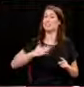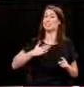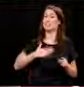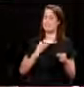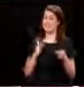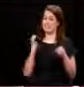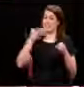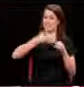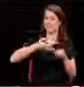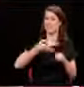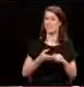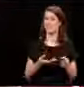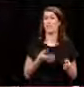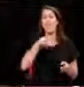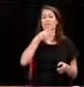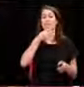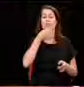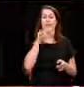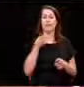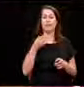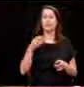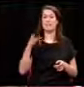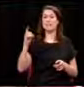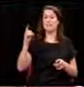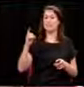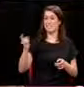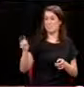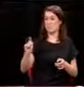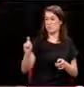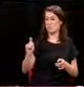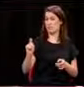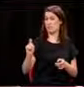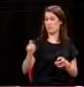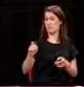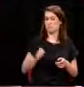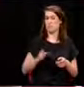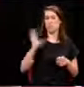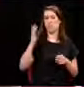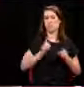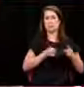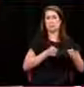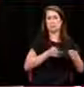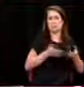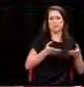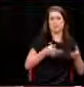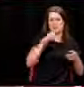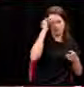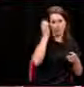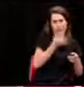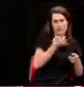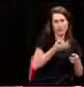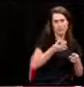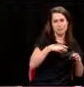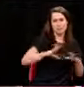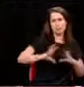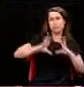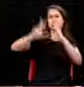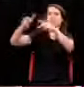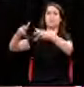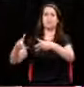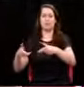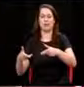16 meses, portanto, estamos quase ali. No princípio, obviamente, que tivemos ali atravessar um bocado o deserto, não é? Mas depois as coisas foram funcionando e fomos